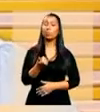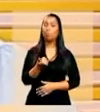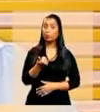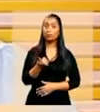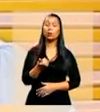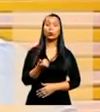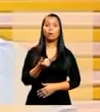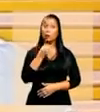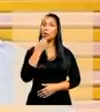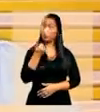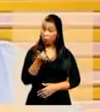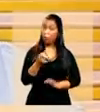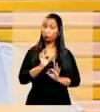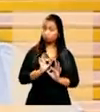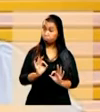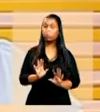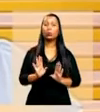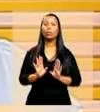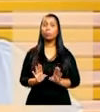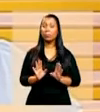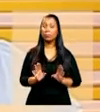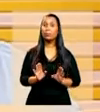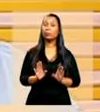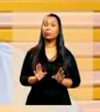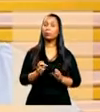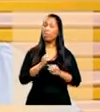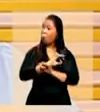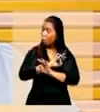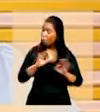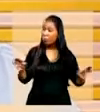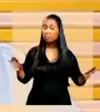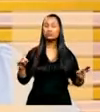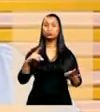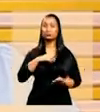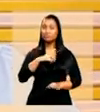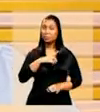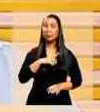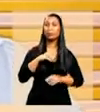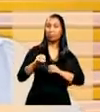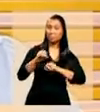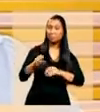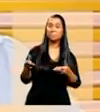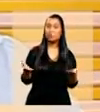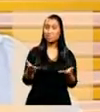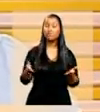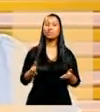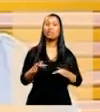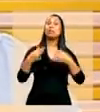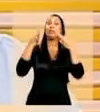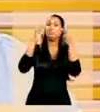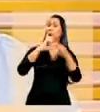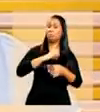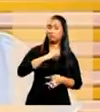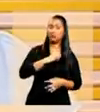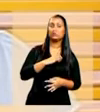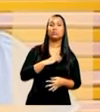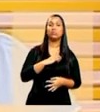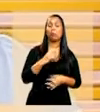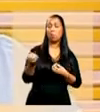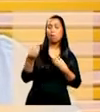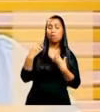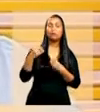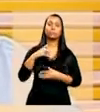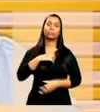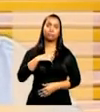como ela disse, é muito bom. É uma ferramenta ótima para a educação hoje em dia, a tecnologia. Porque